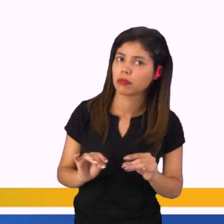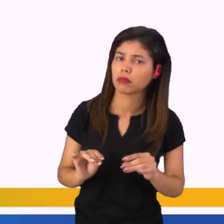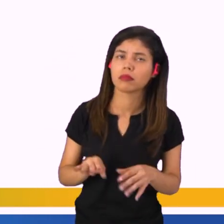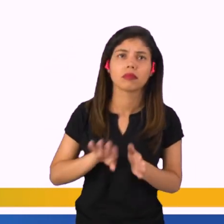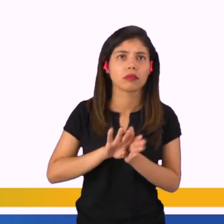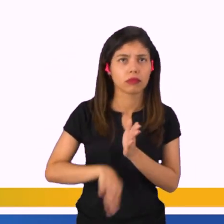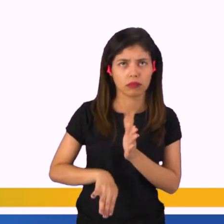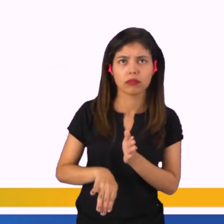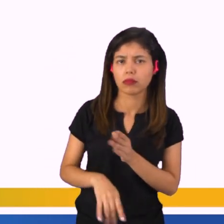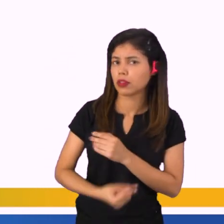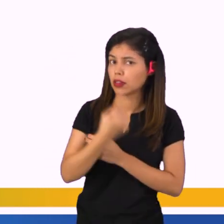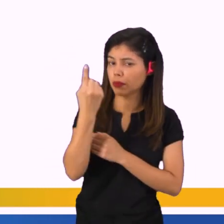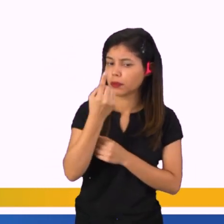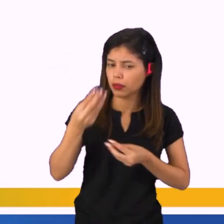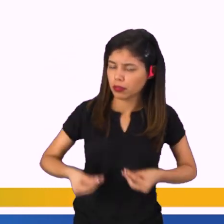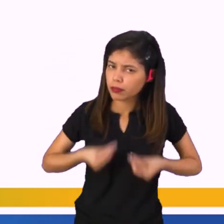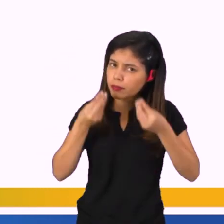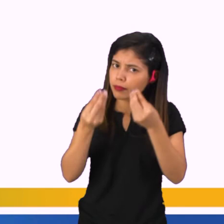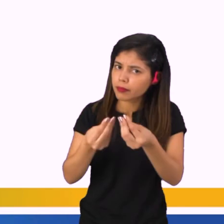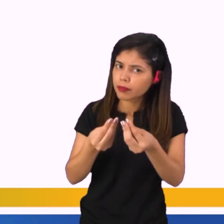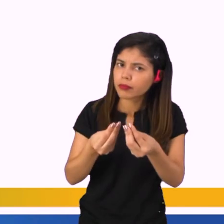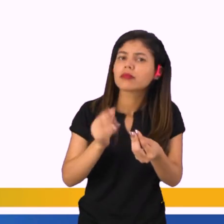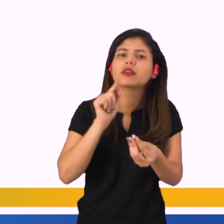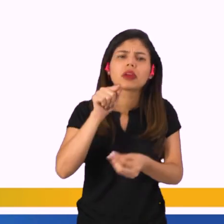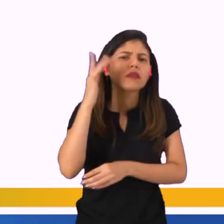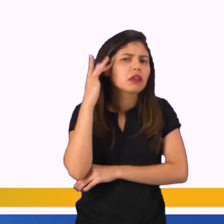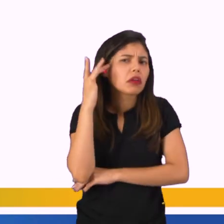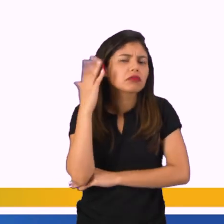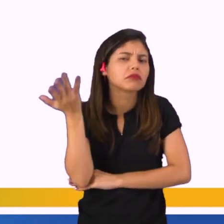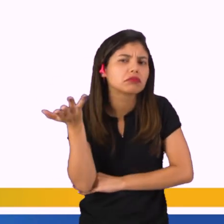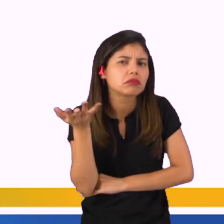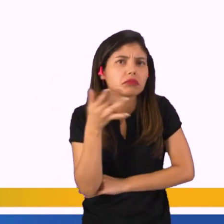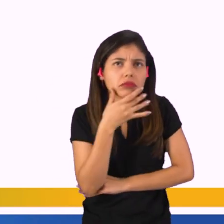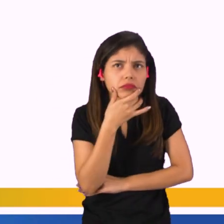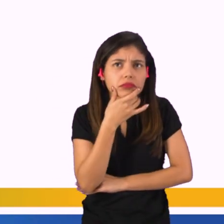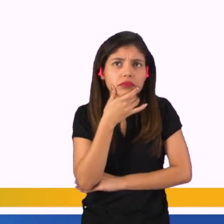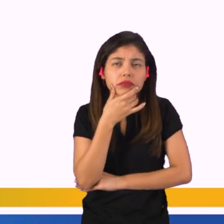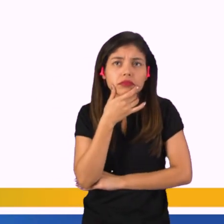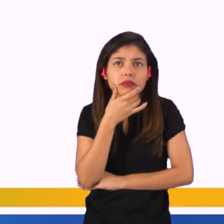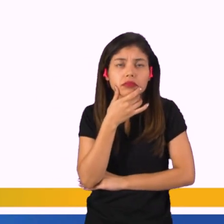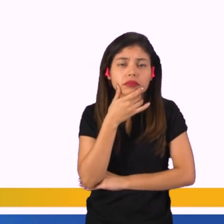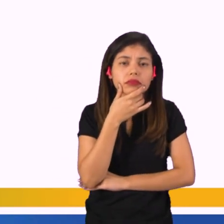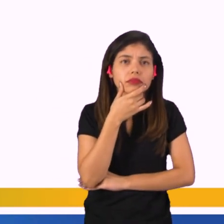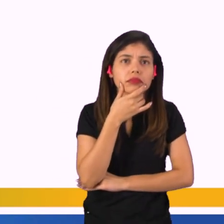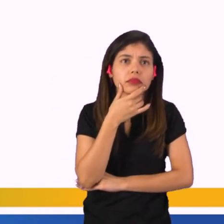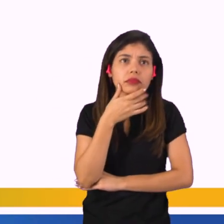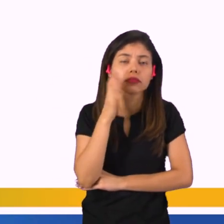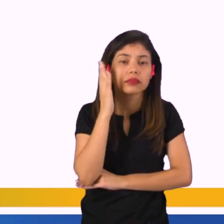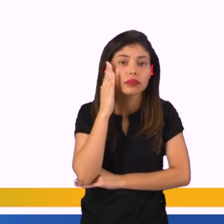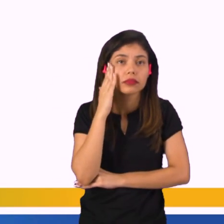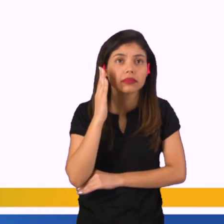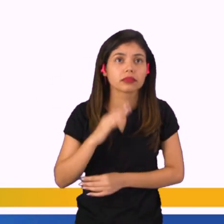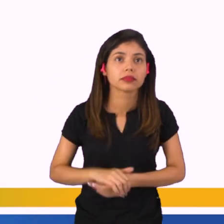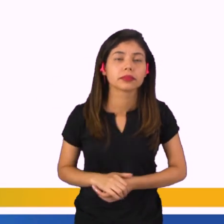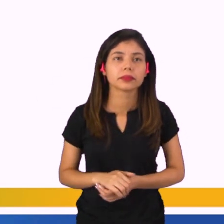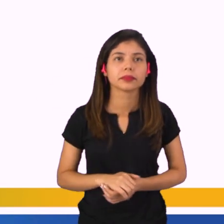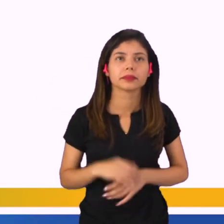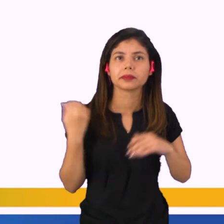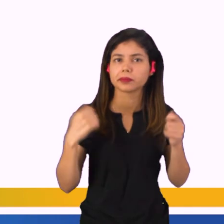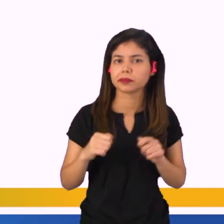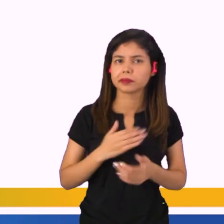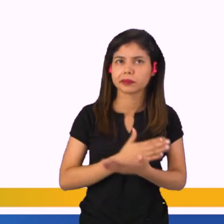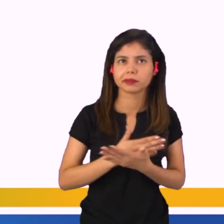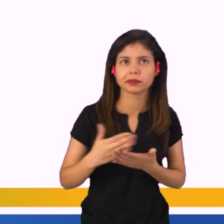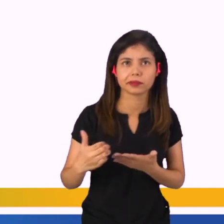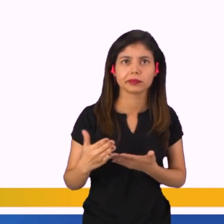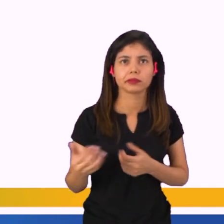de telhas descarregadas na primeira entrega? O que você acha aí que já foi descarregado desse caminhão? Vamos entender?